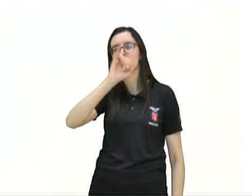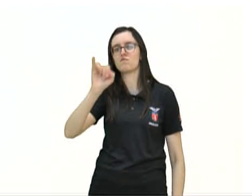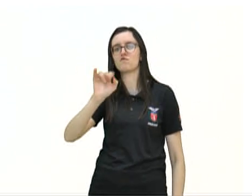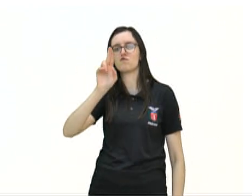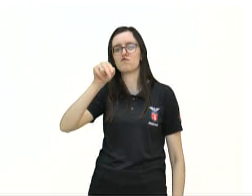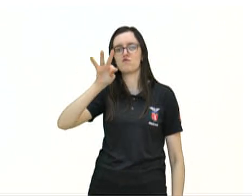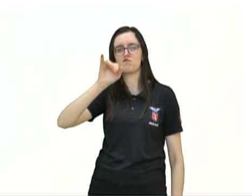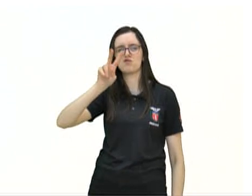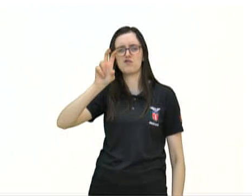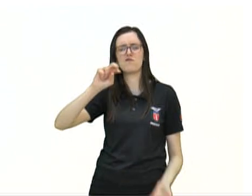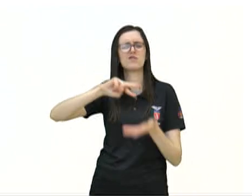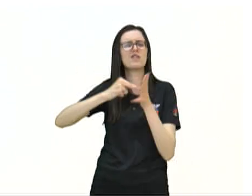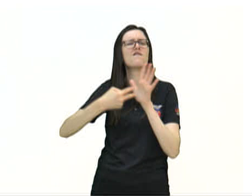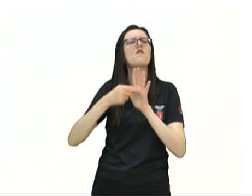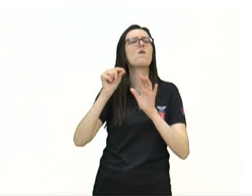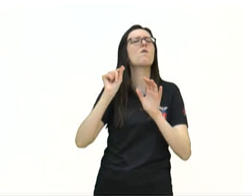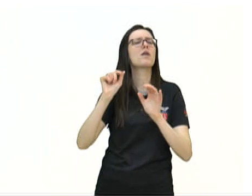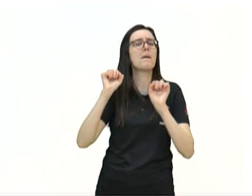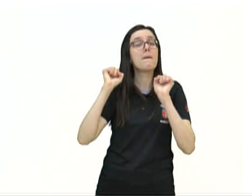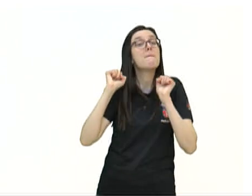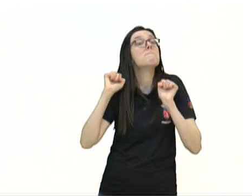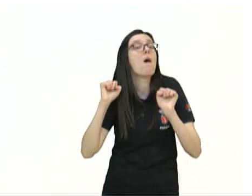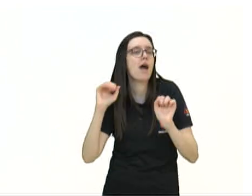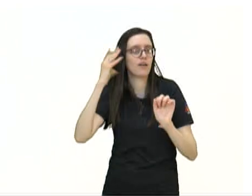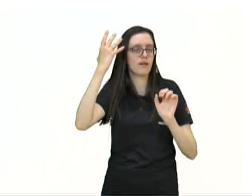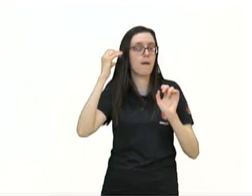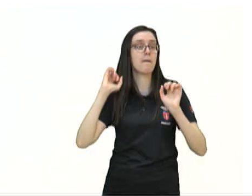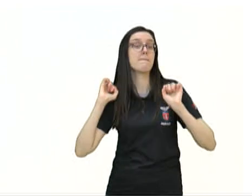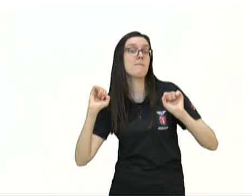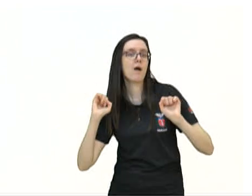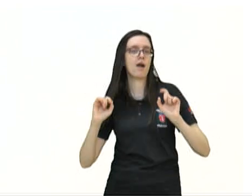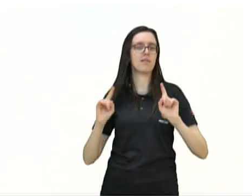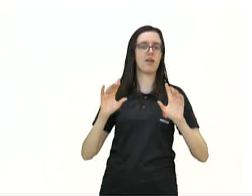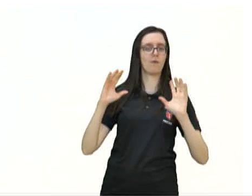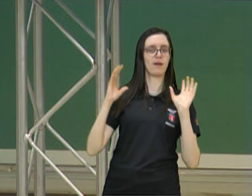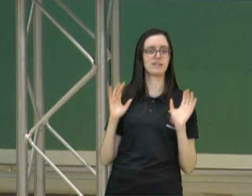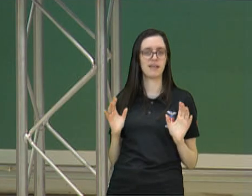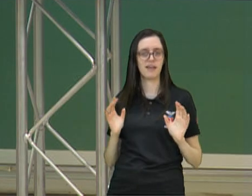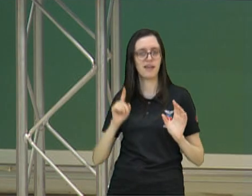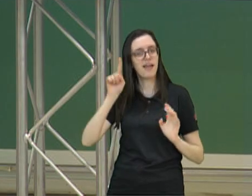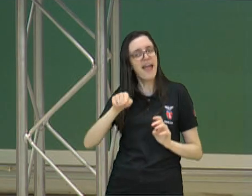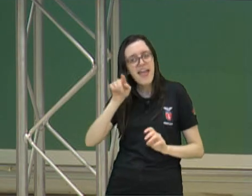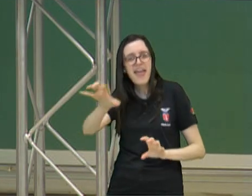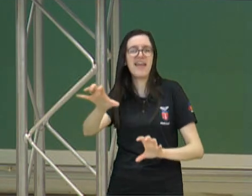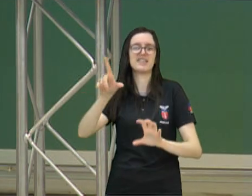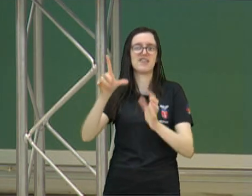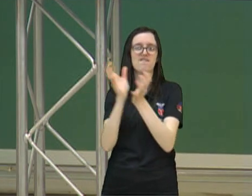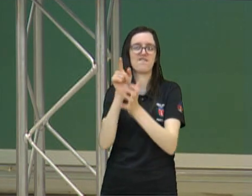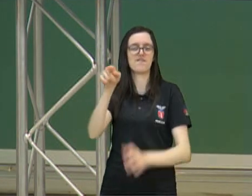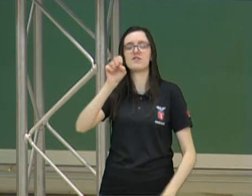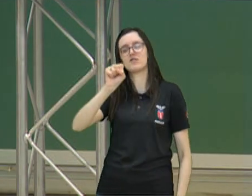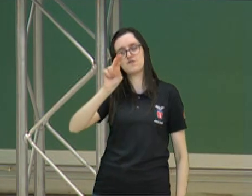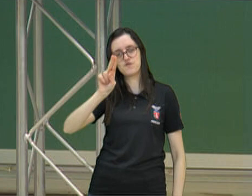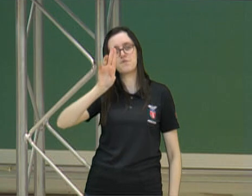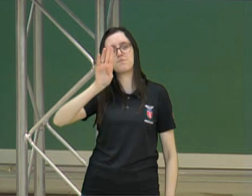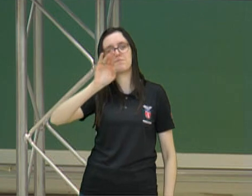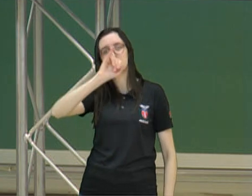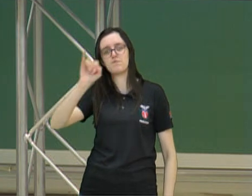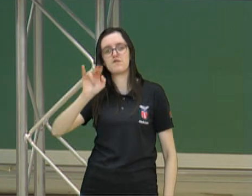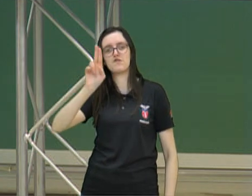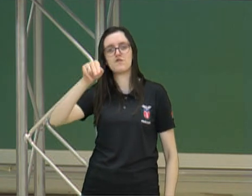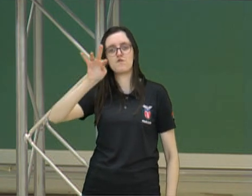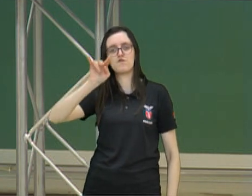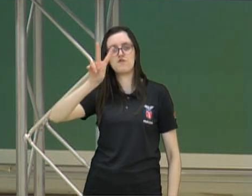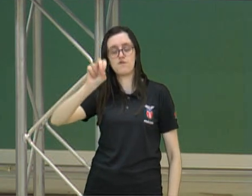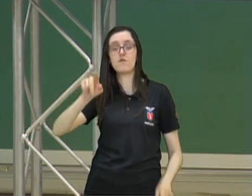subjuntivo. Pode ser que aconteça, pode ser que não aconteça. Essa é a função do subjuntivo. E o